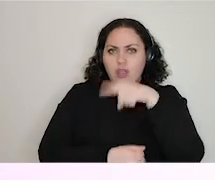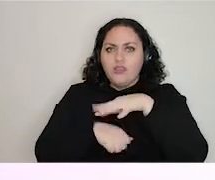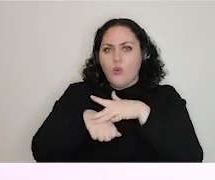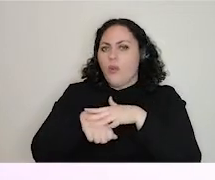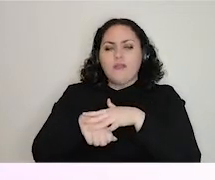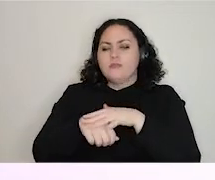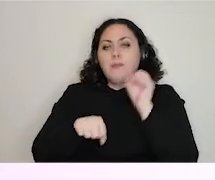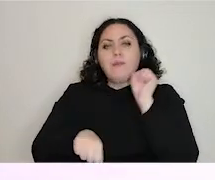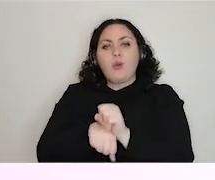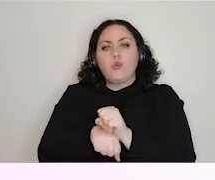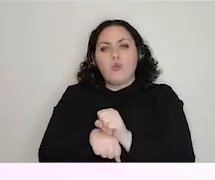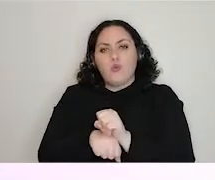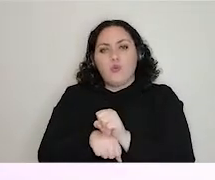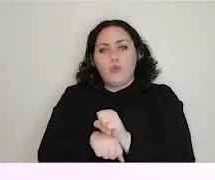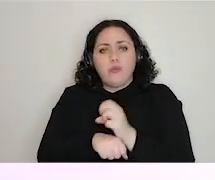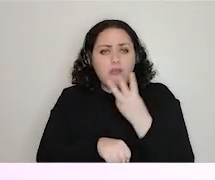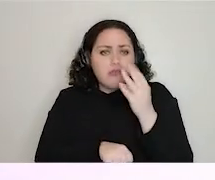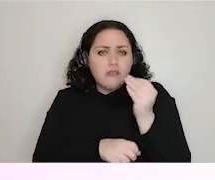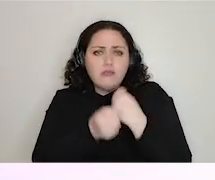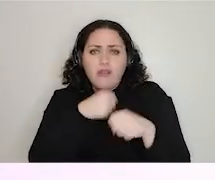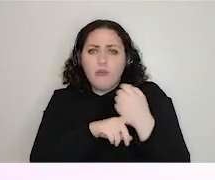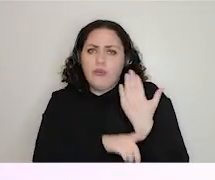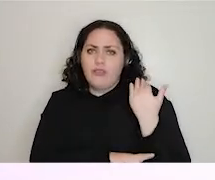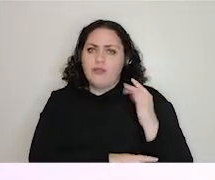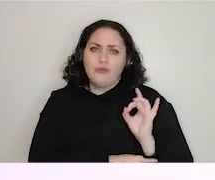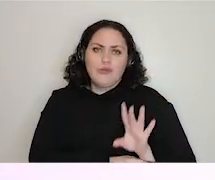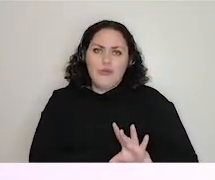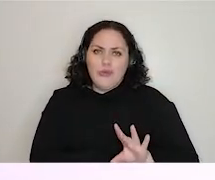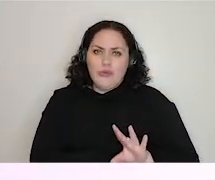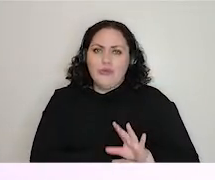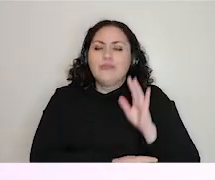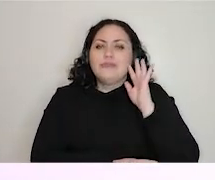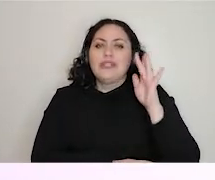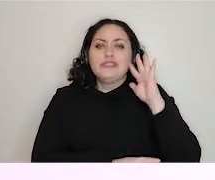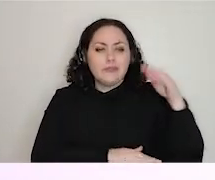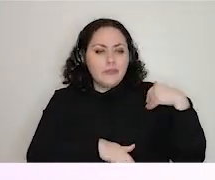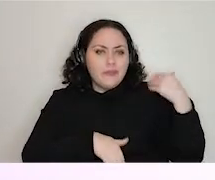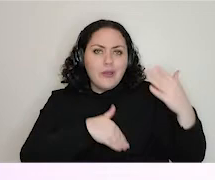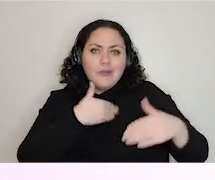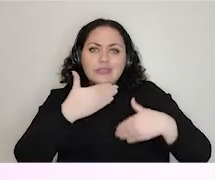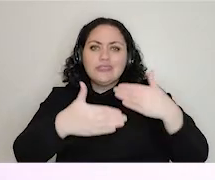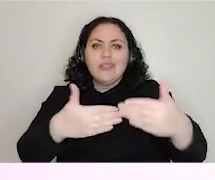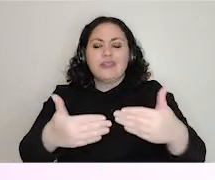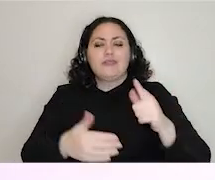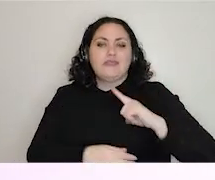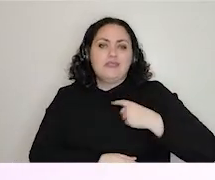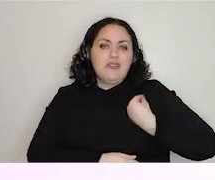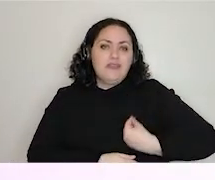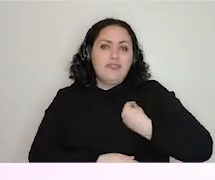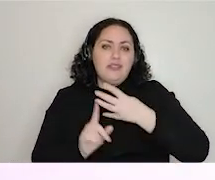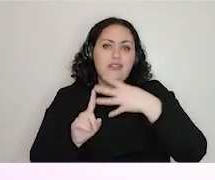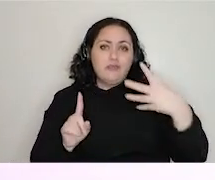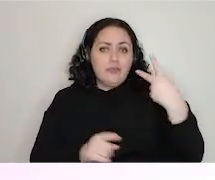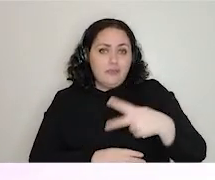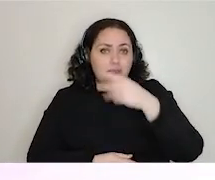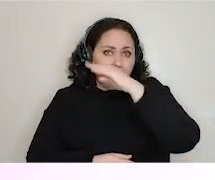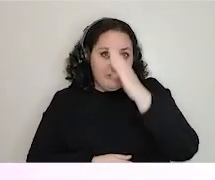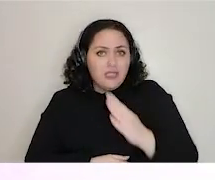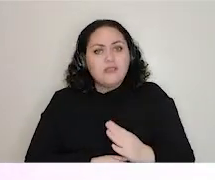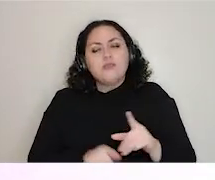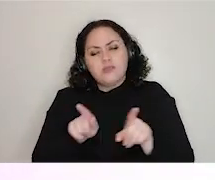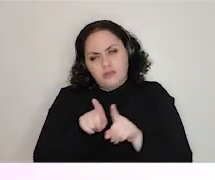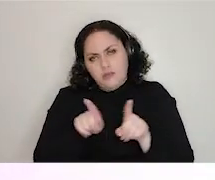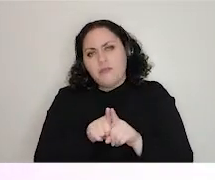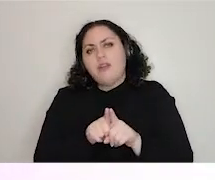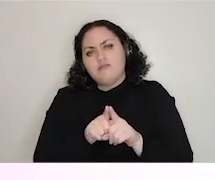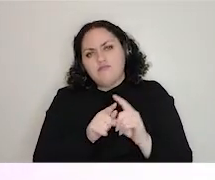tem com relação a essas questões, né, todo o processo relacionado com a existência LGBT no Brasil, especialmente, muito também no